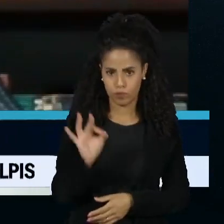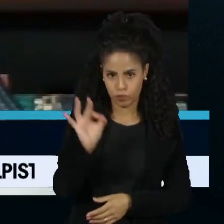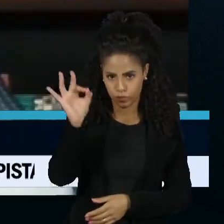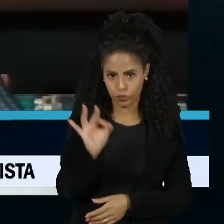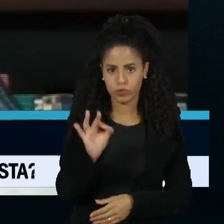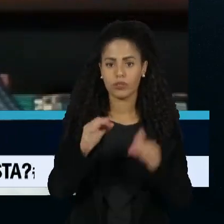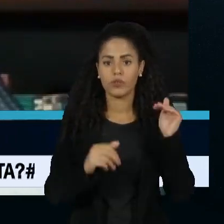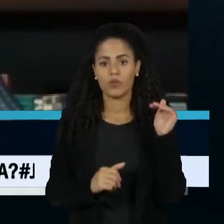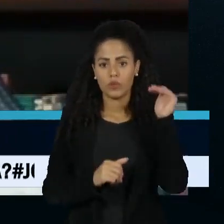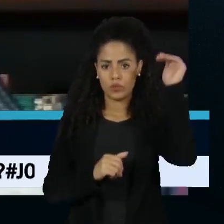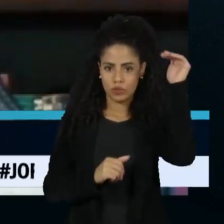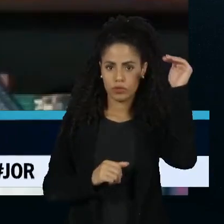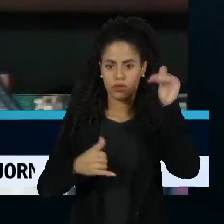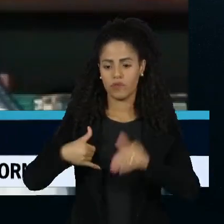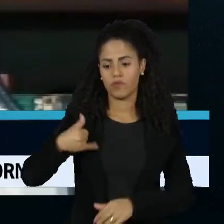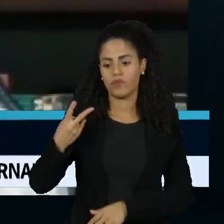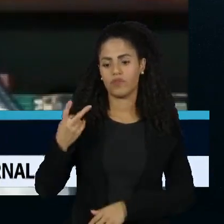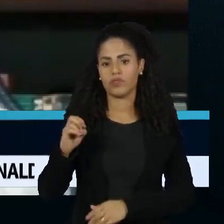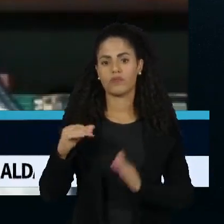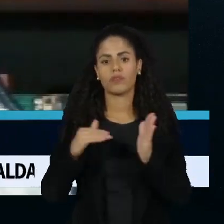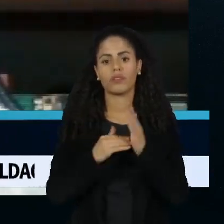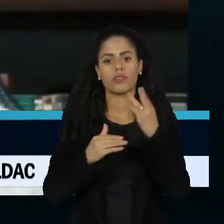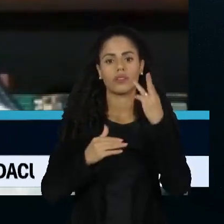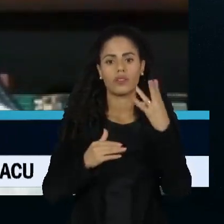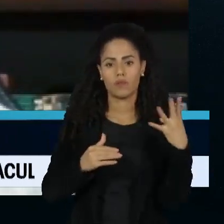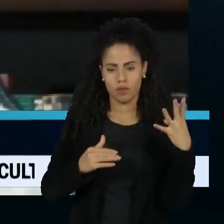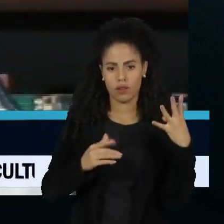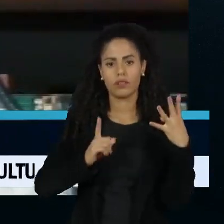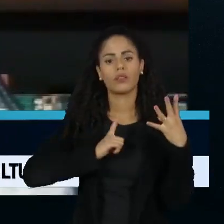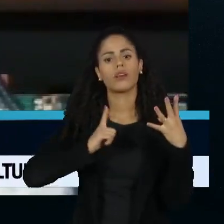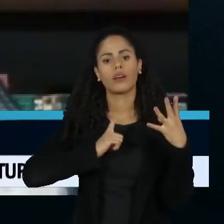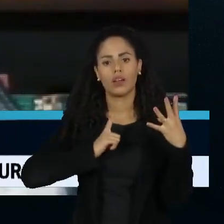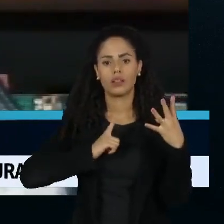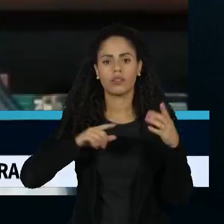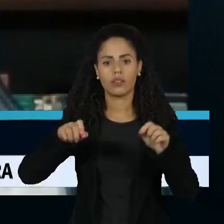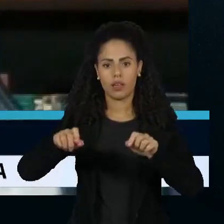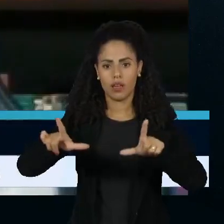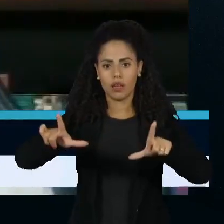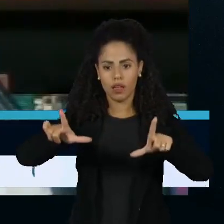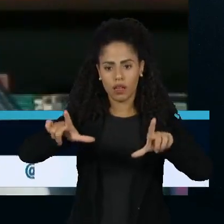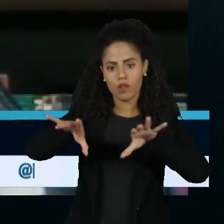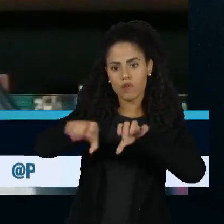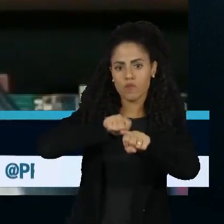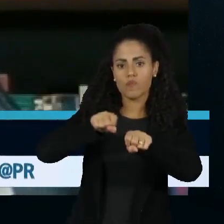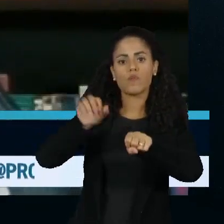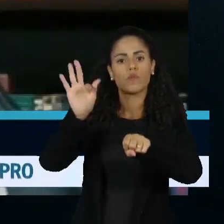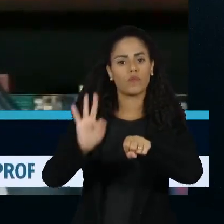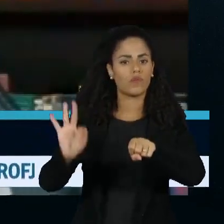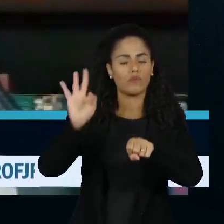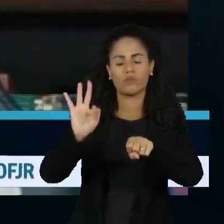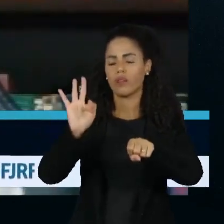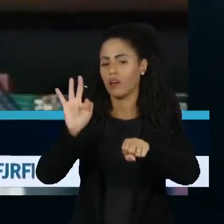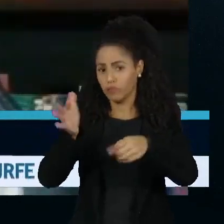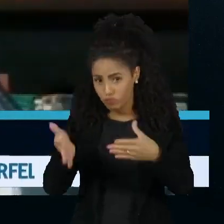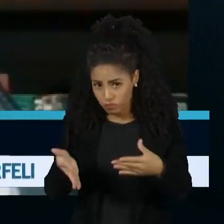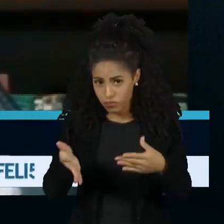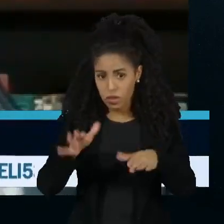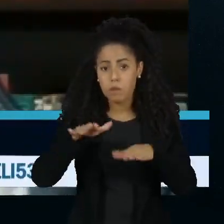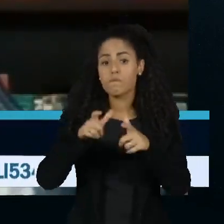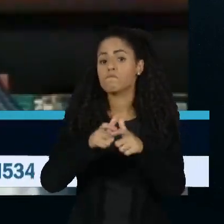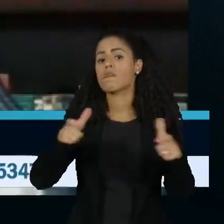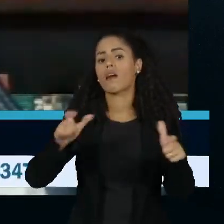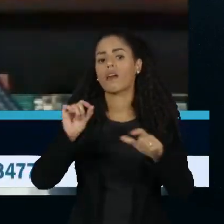21% dos adultos de 25 a 34 anos no Brasil têm diploma de ensino superior. O que acaba acontecendo é que